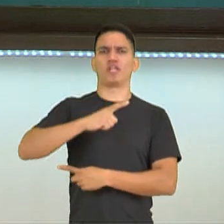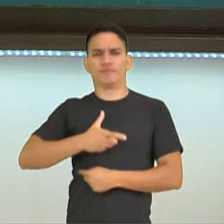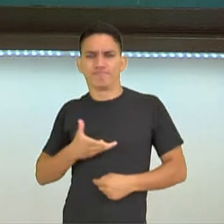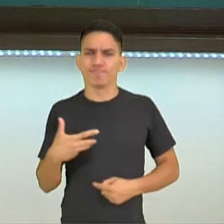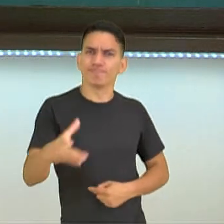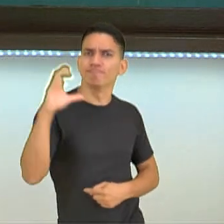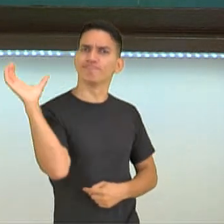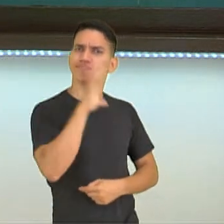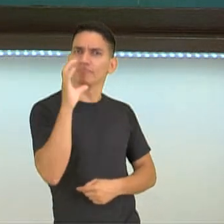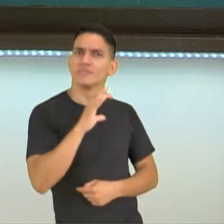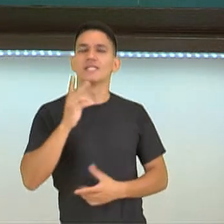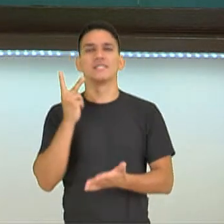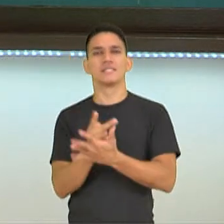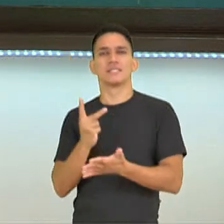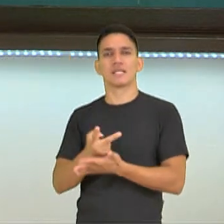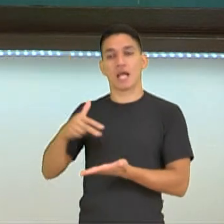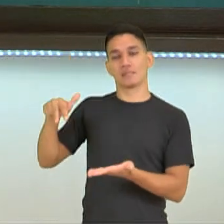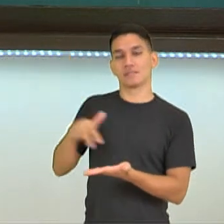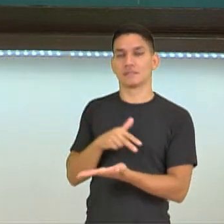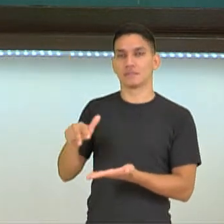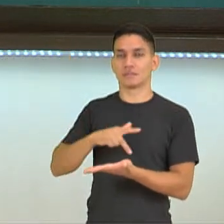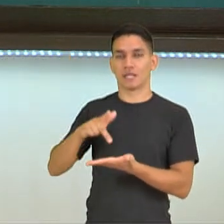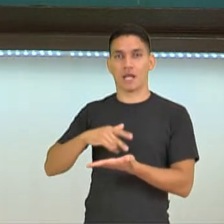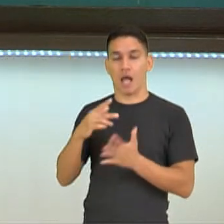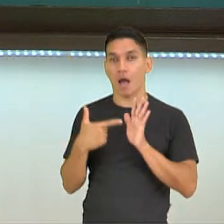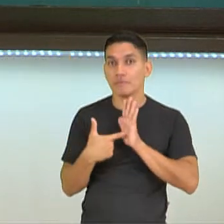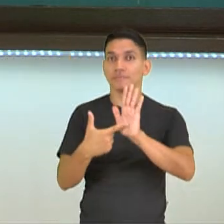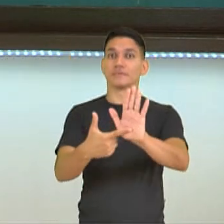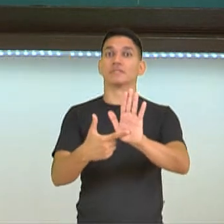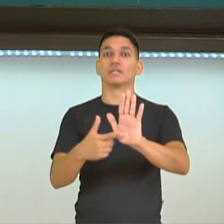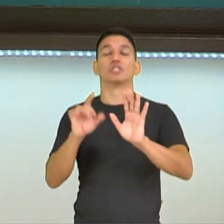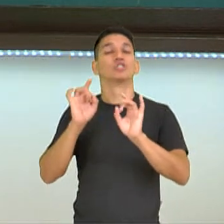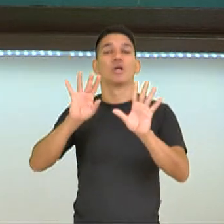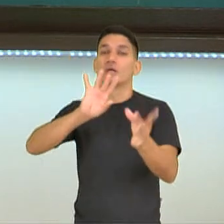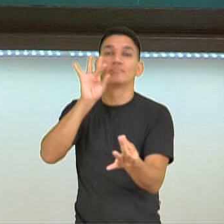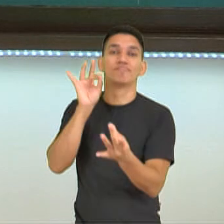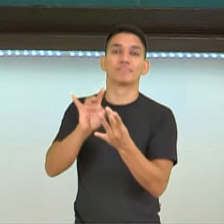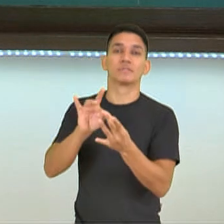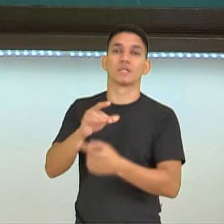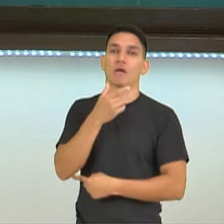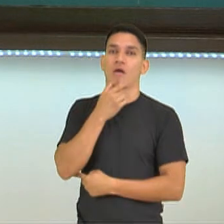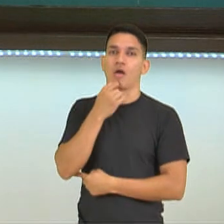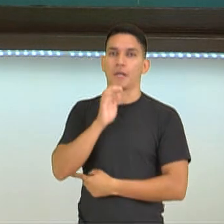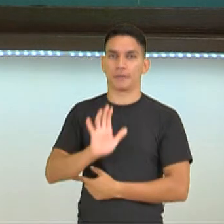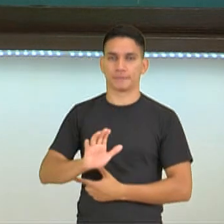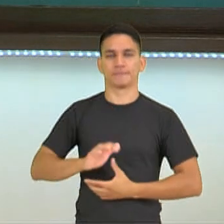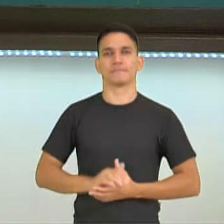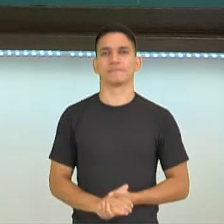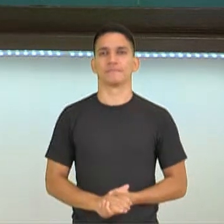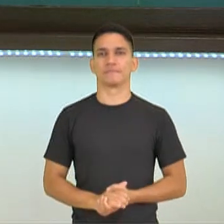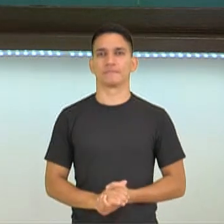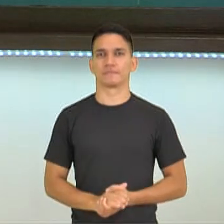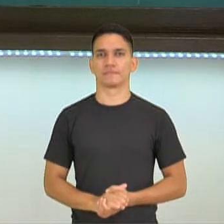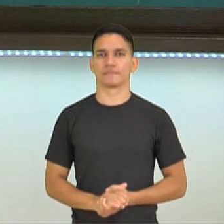ágil. Sempre uma dança que é apresentada somente pelos homens.